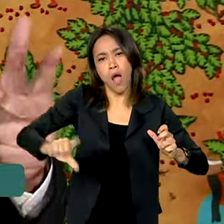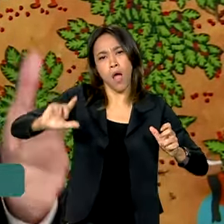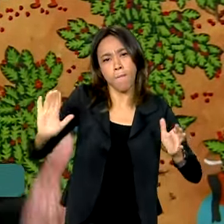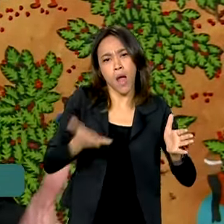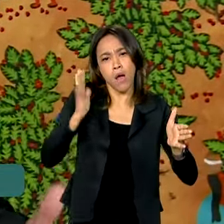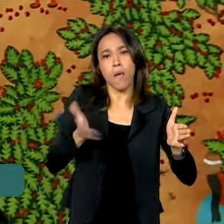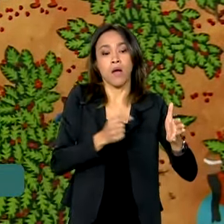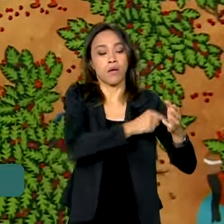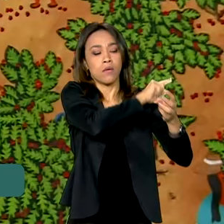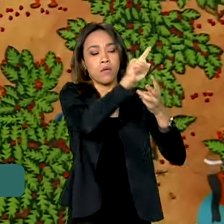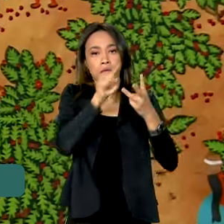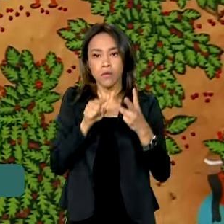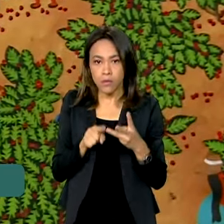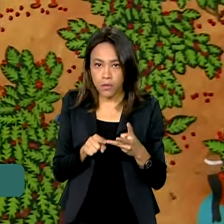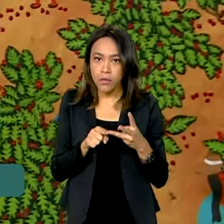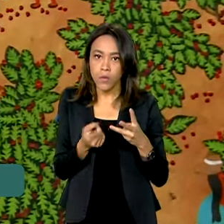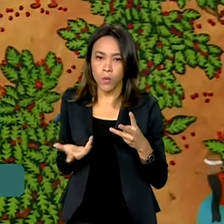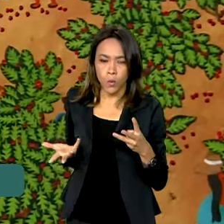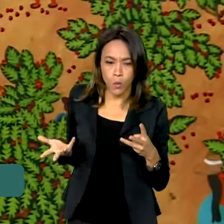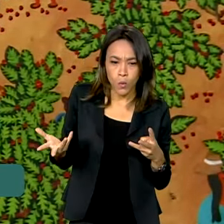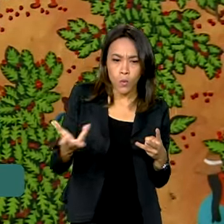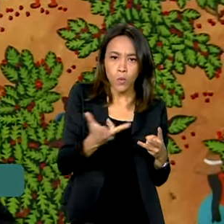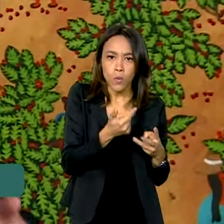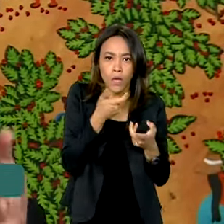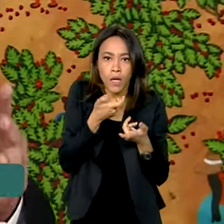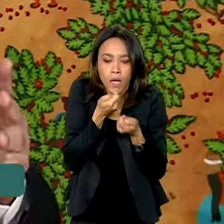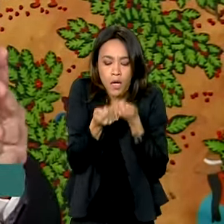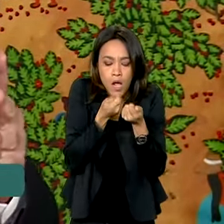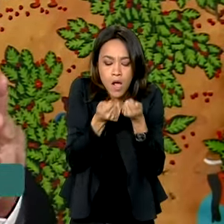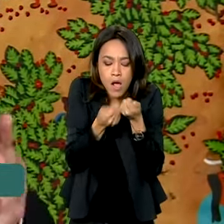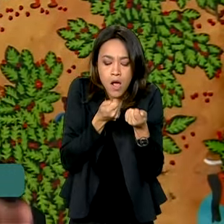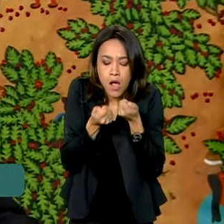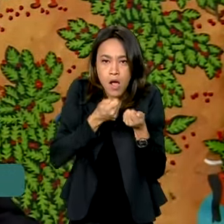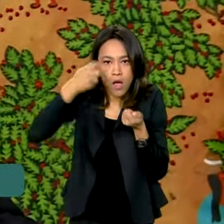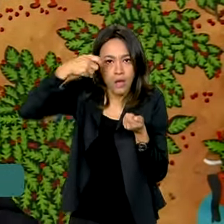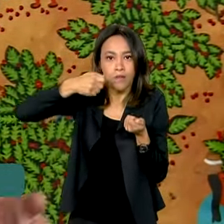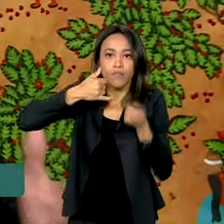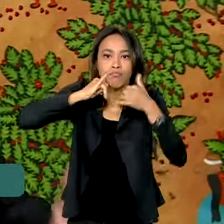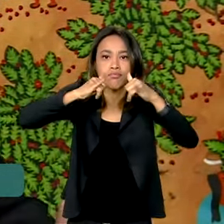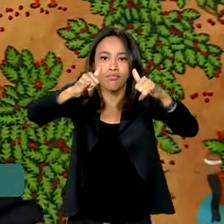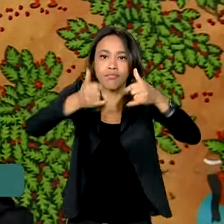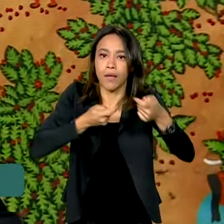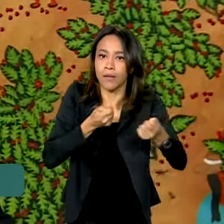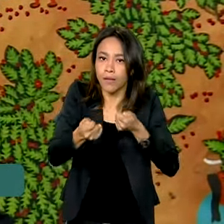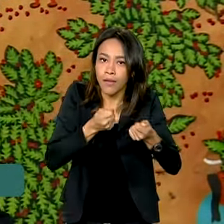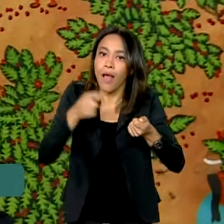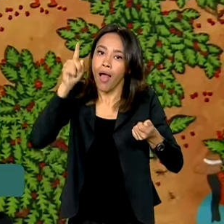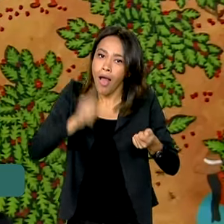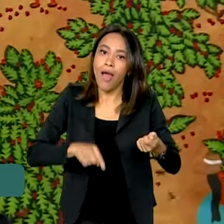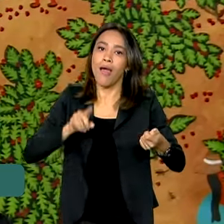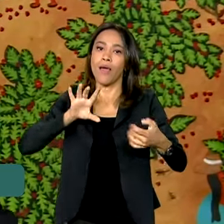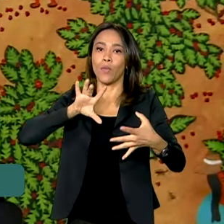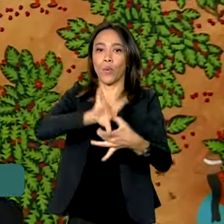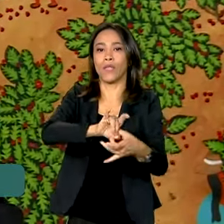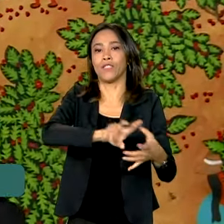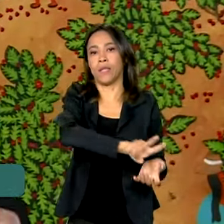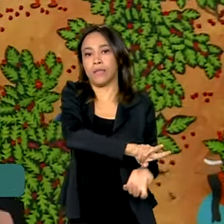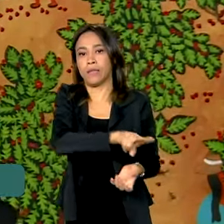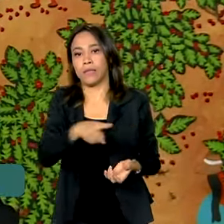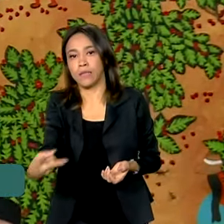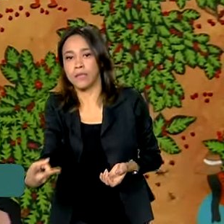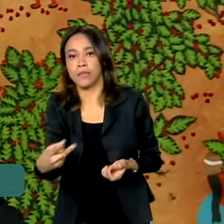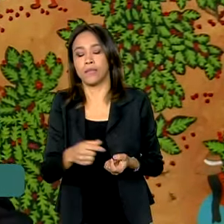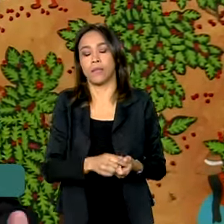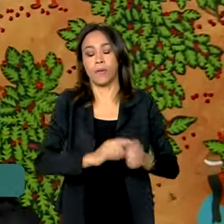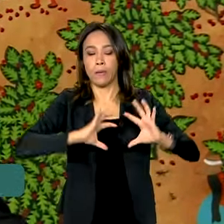produtividade. E o terceiro, eficiência energética. Está dentro do trabalho da transição ecológica. Máquinas